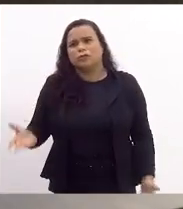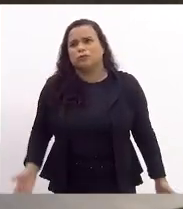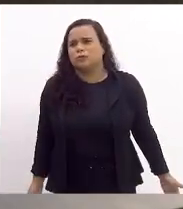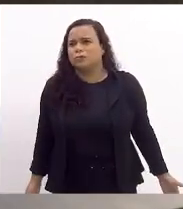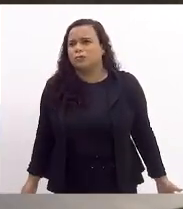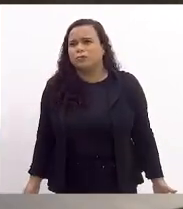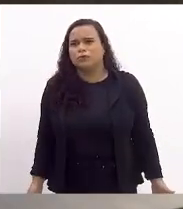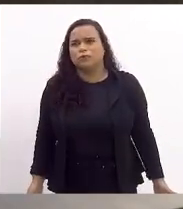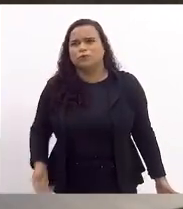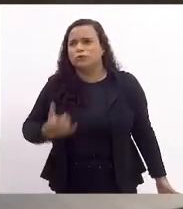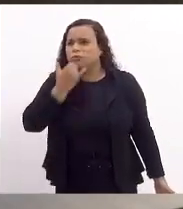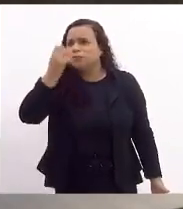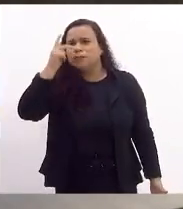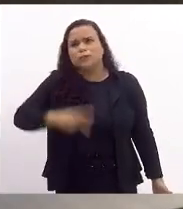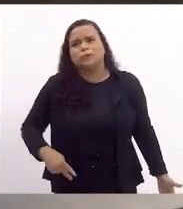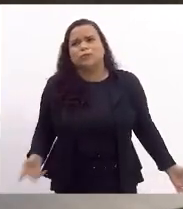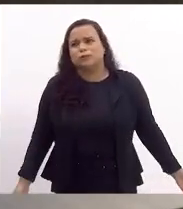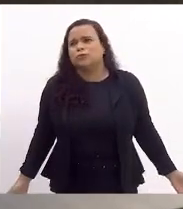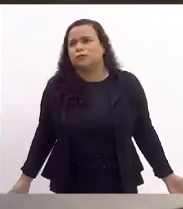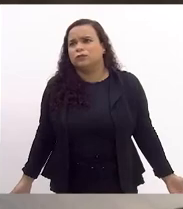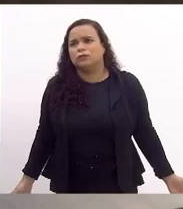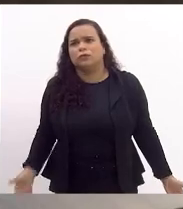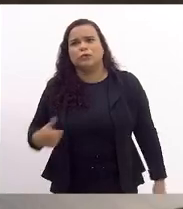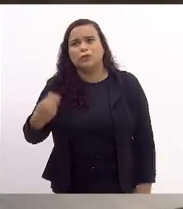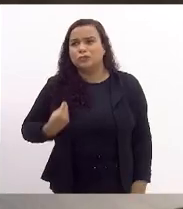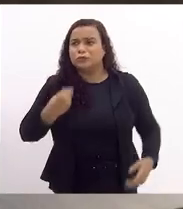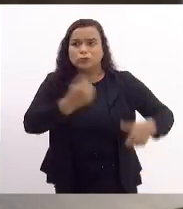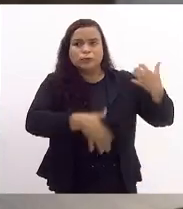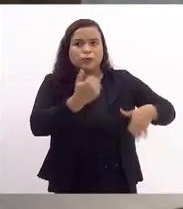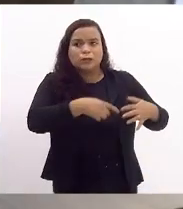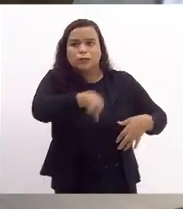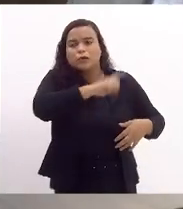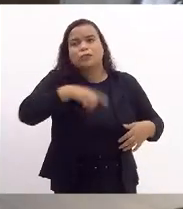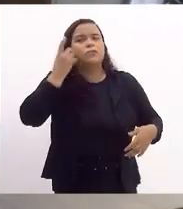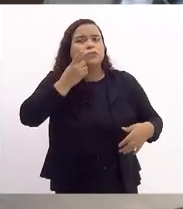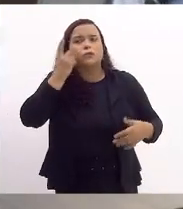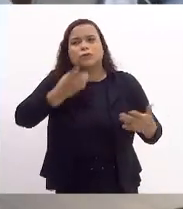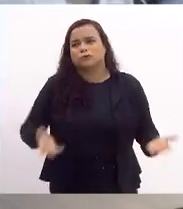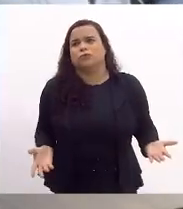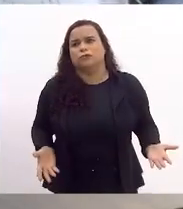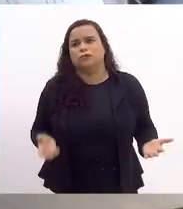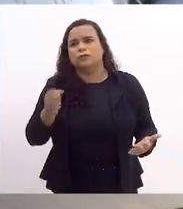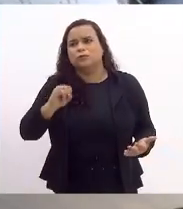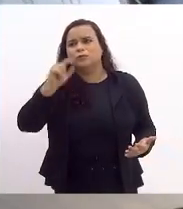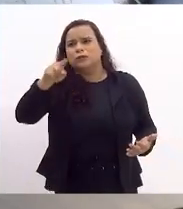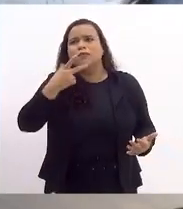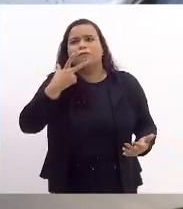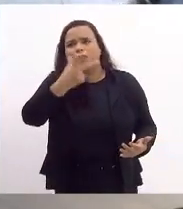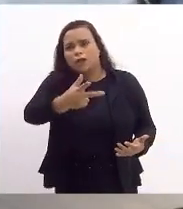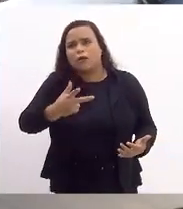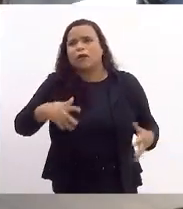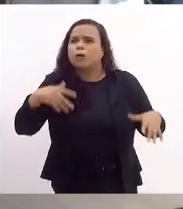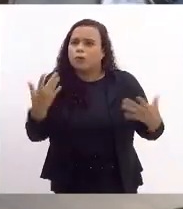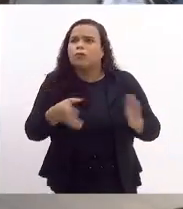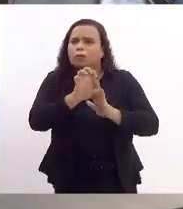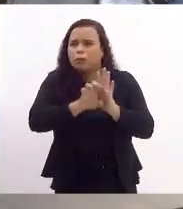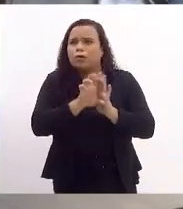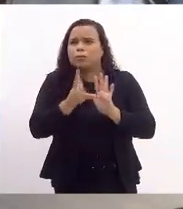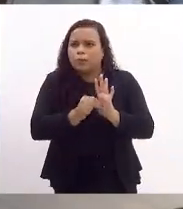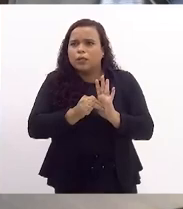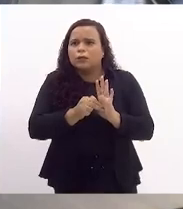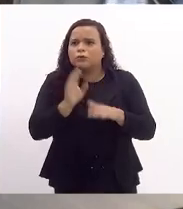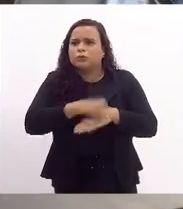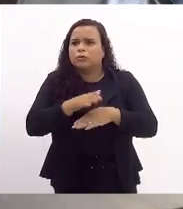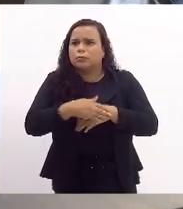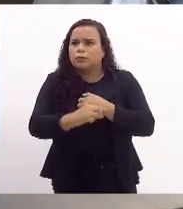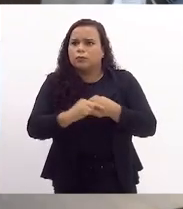se você tiver desculpa Presidente eu não estava tendo que eu tava aqui explicando os deputados se você nem se tivesse dito qual era a emenda o teu